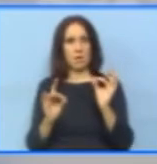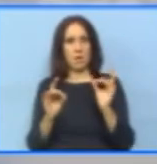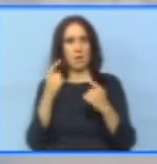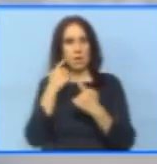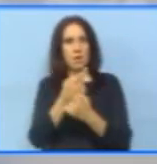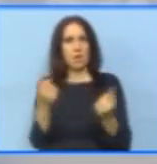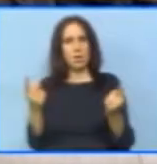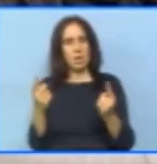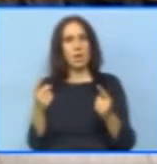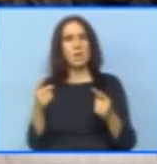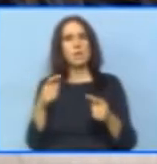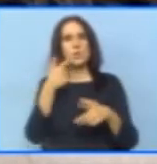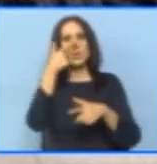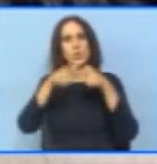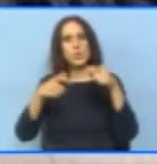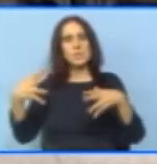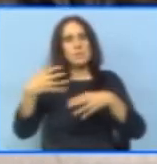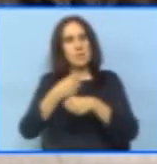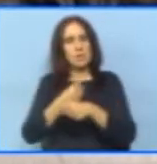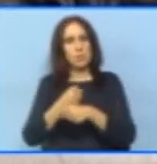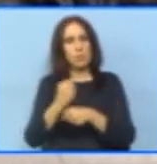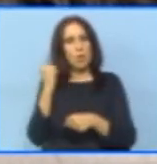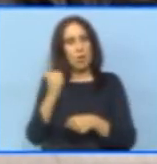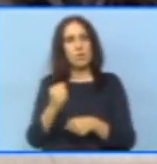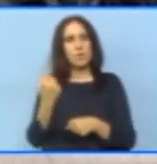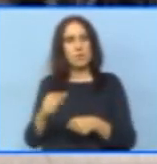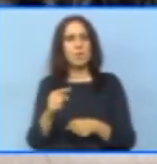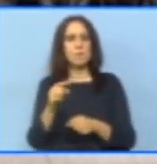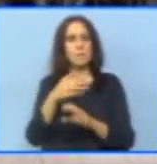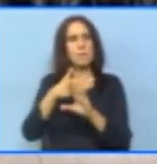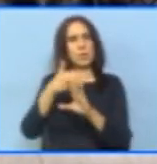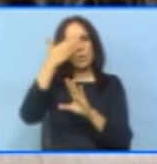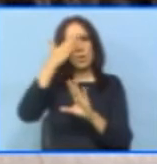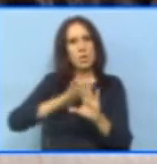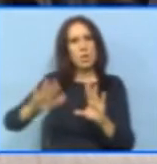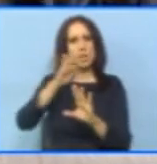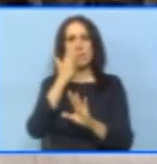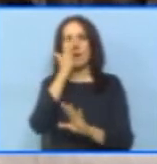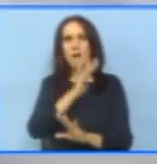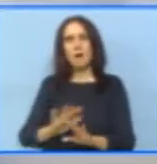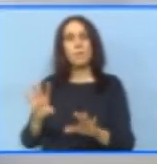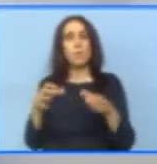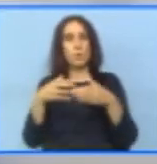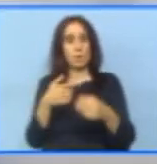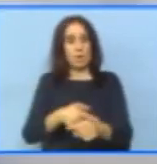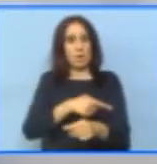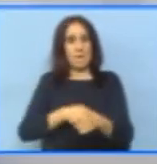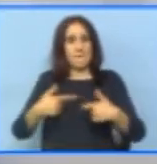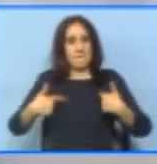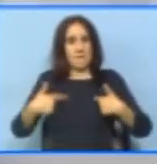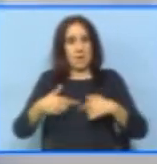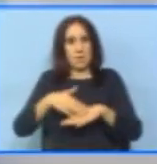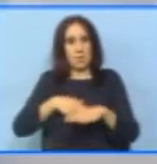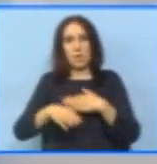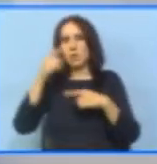de um genocídio que está em curso em determinadas regiões do Médio Oriente e África. Porque são grupos radicais que estão a atuar no terreno e que o seu